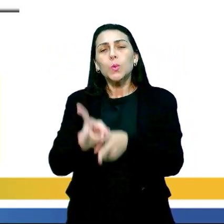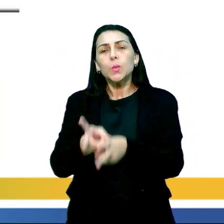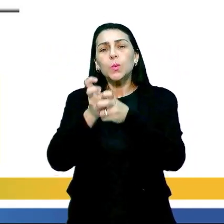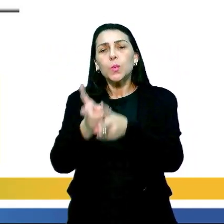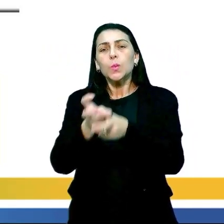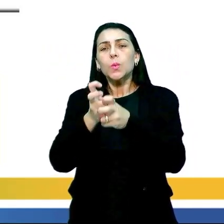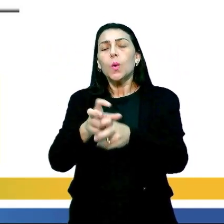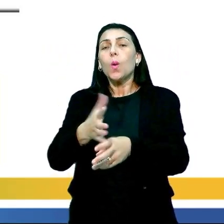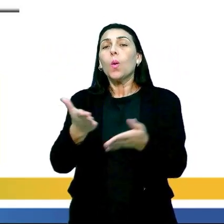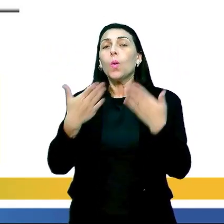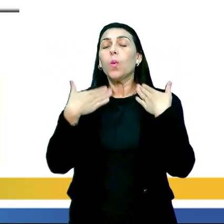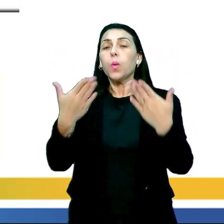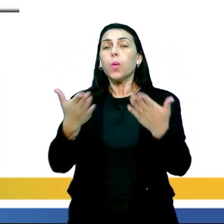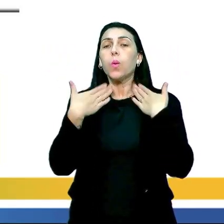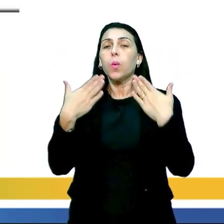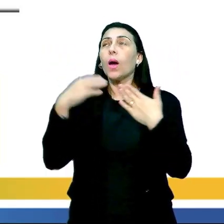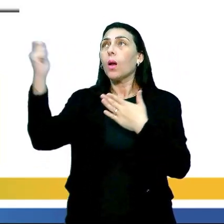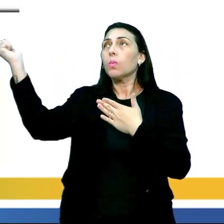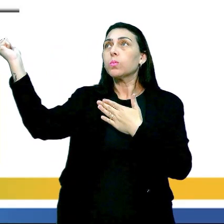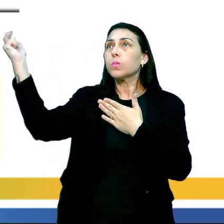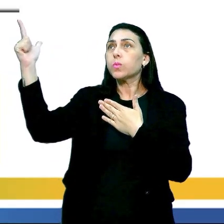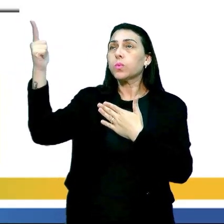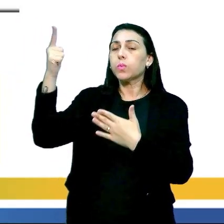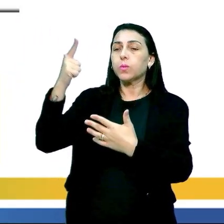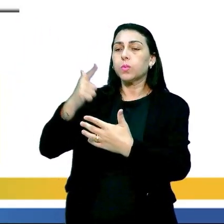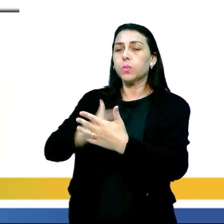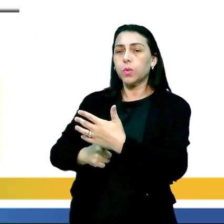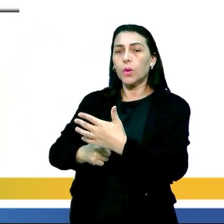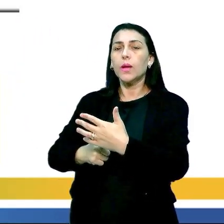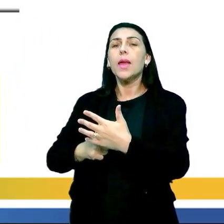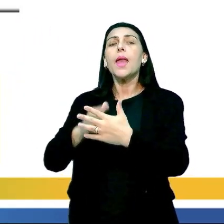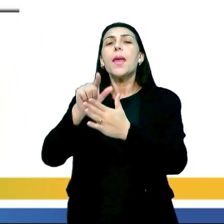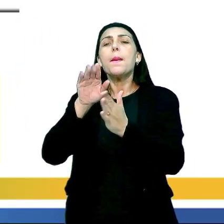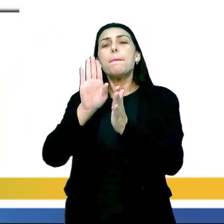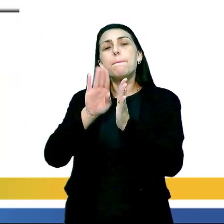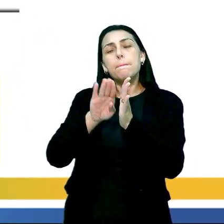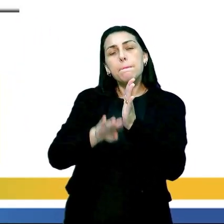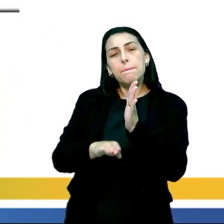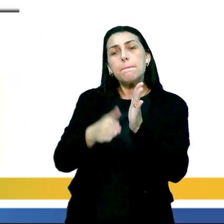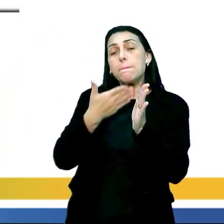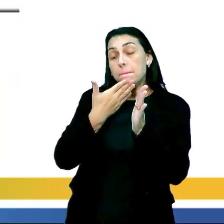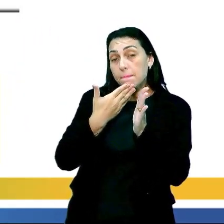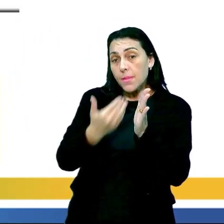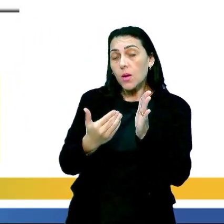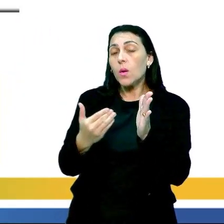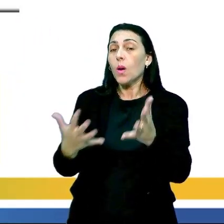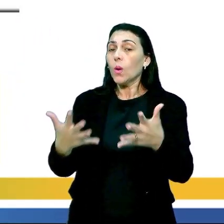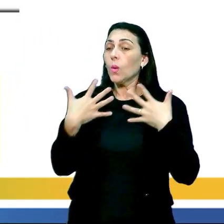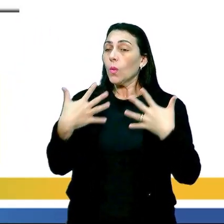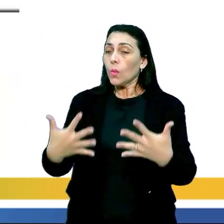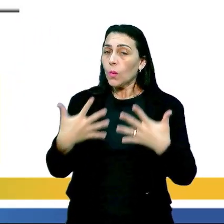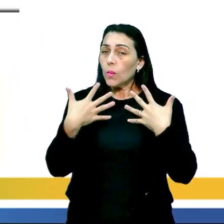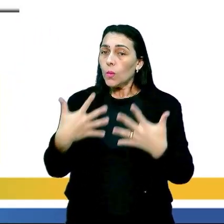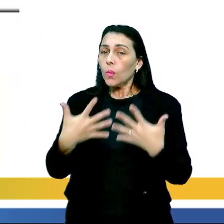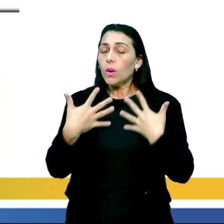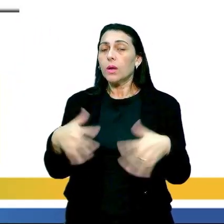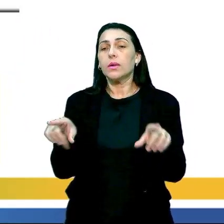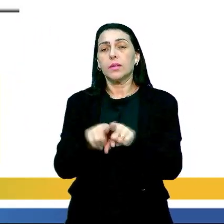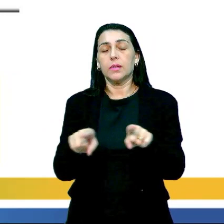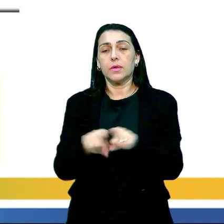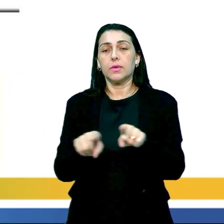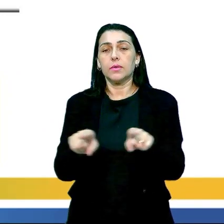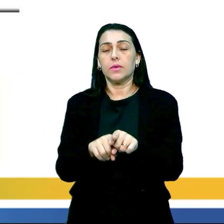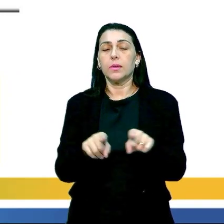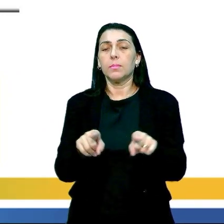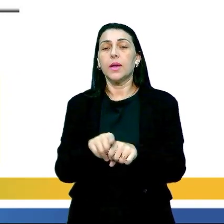o calor proveniente da radiação solar e amenizam, por exemplo, vão amenizar o aquecimento. Além do mais,